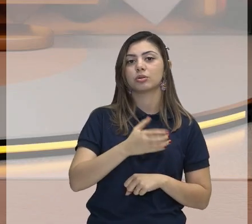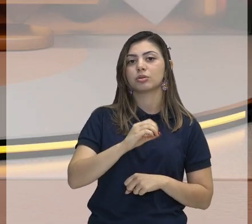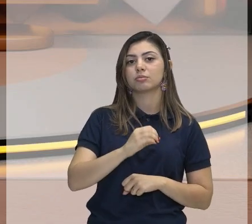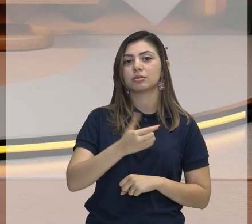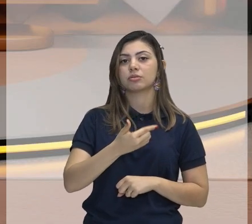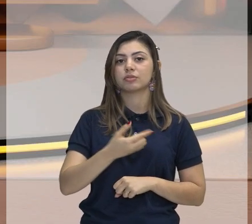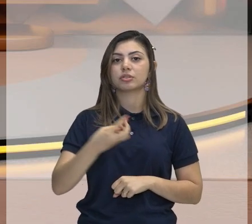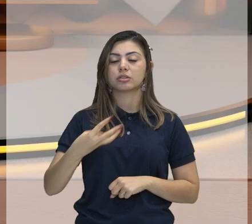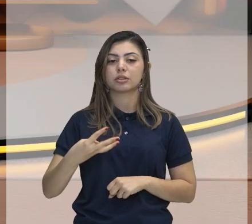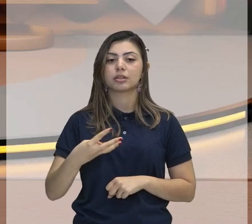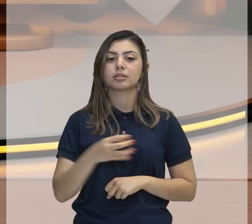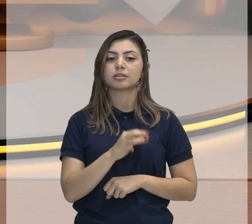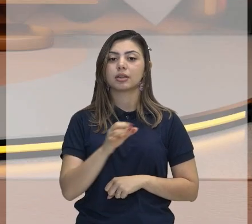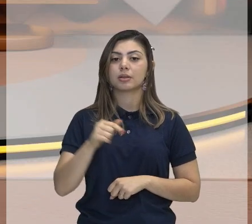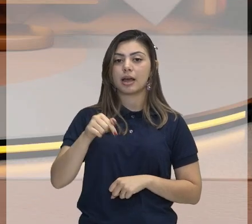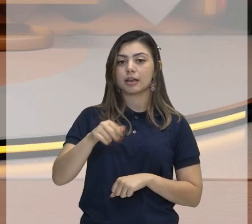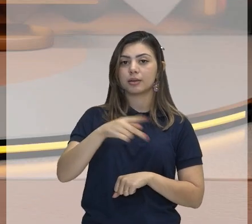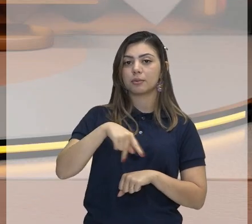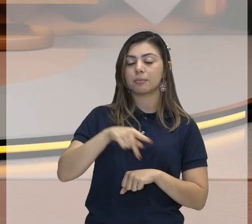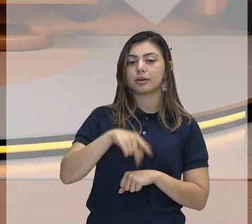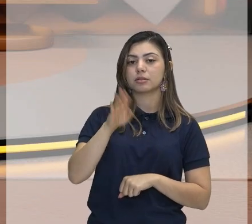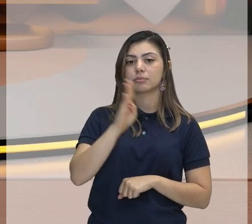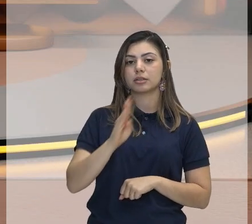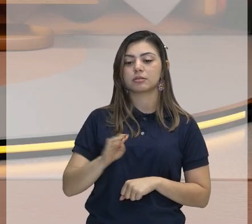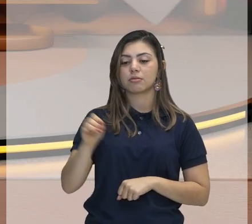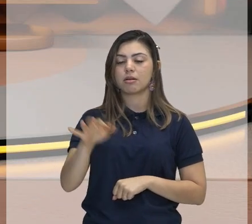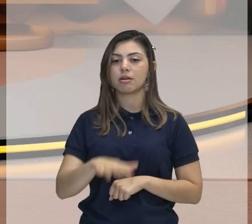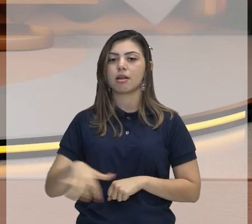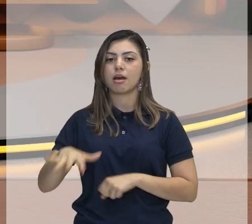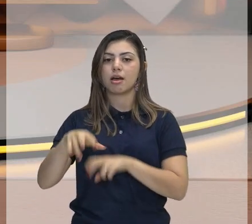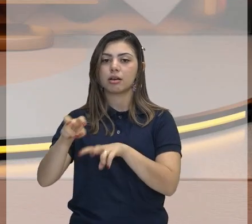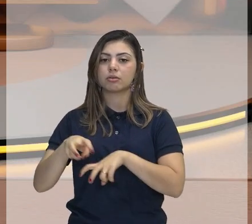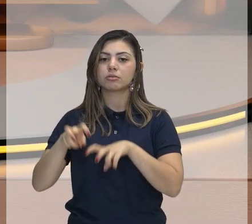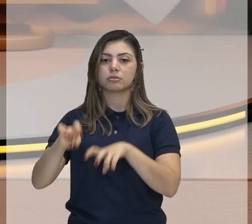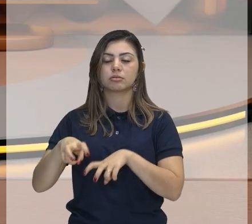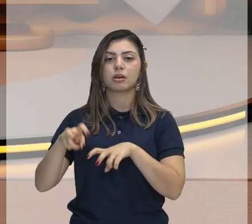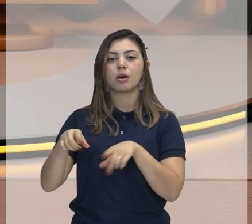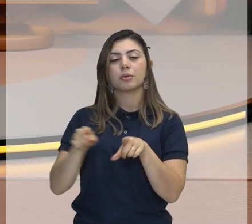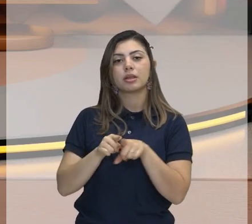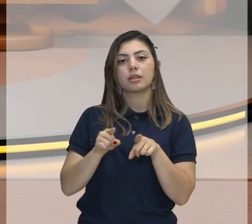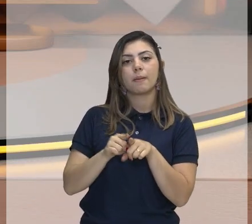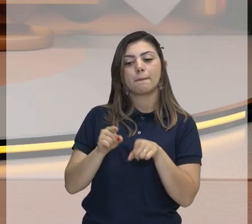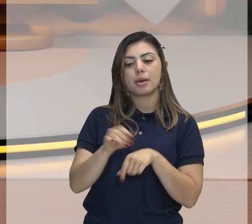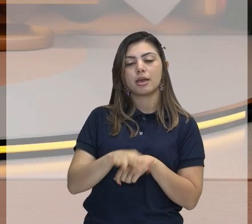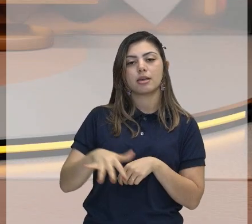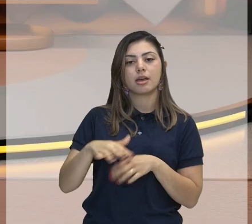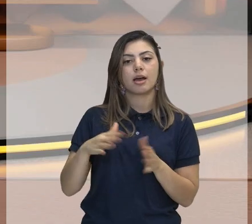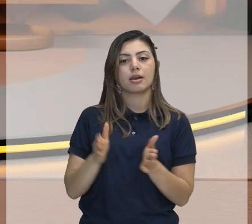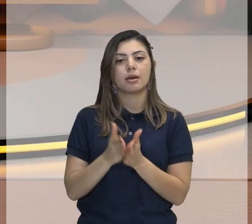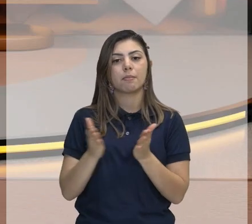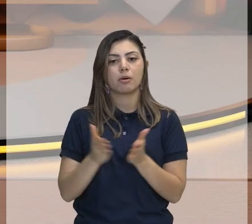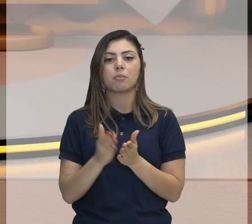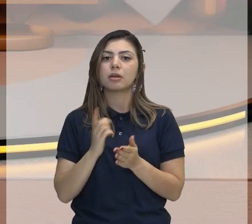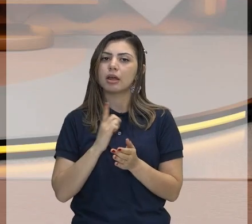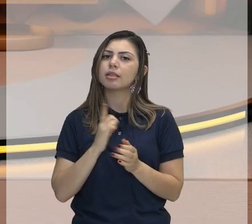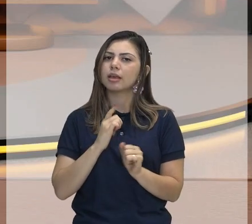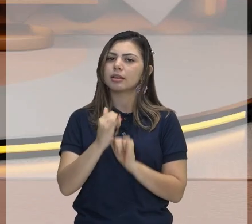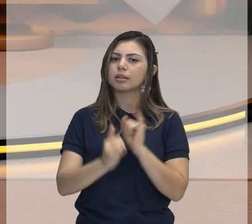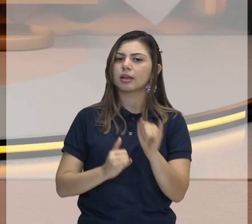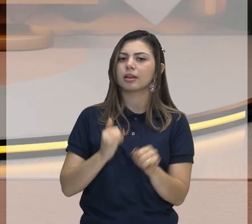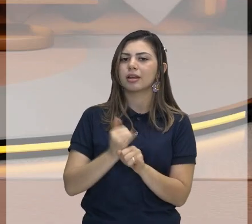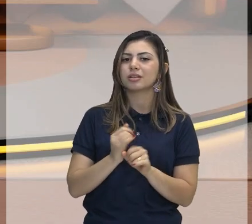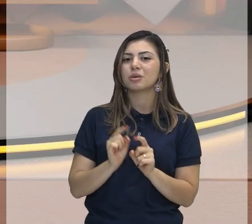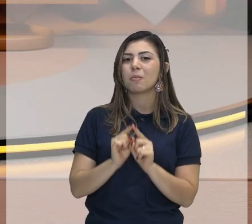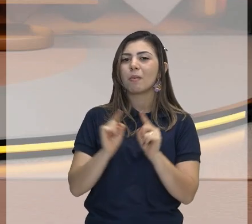2023. Aqui no Brasil, muitas áreas rurais e periferias, têm acesso à internet, mas esse é